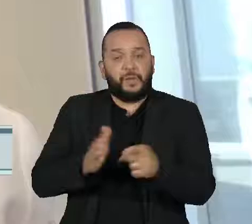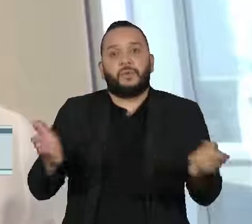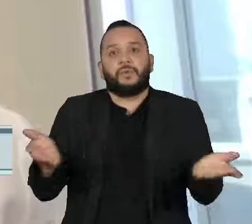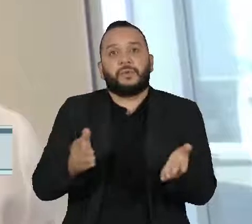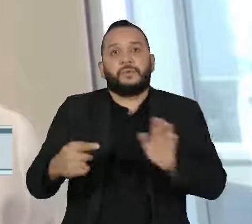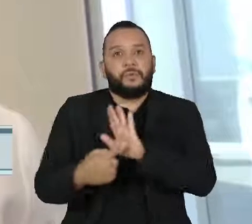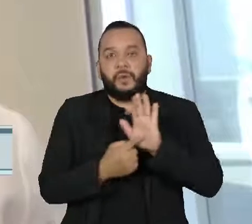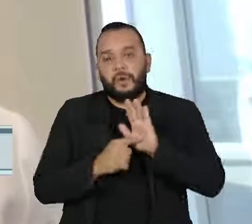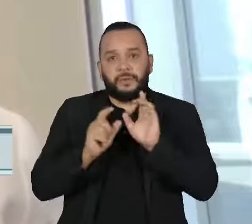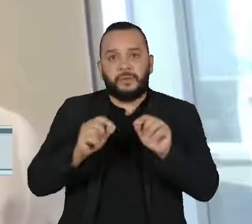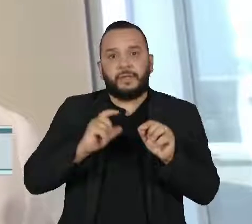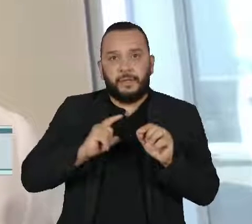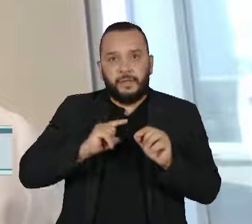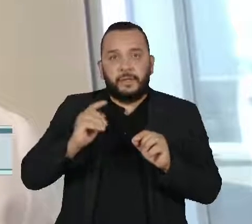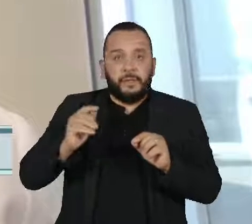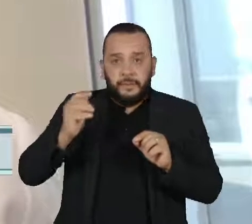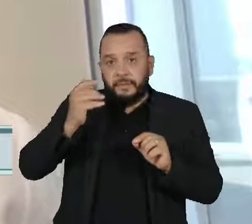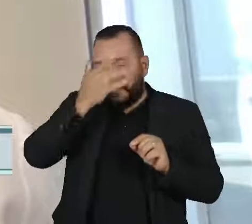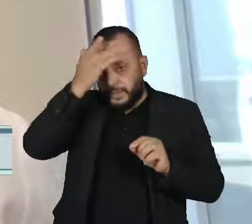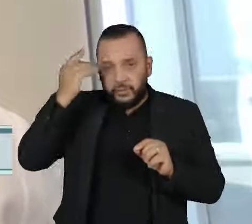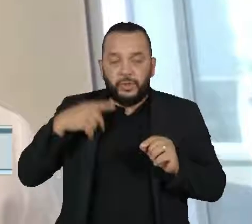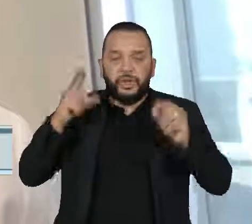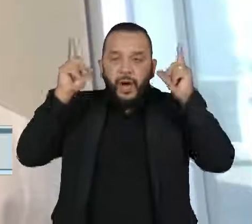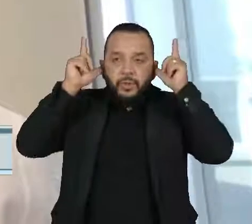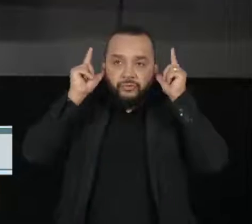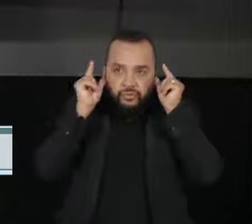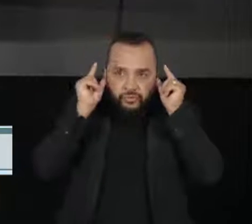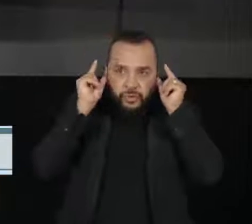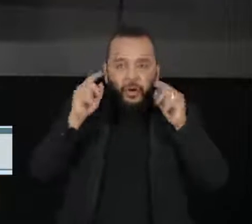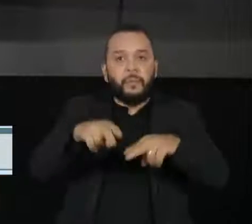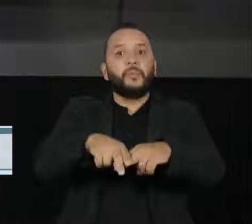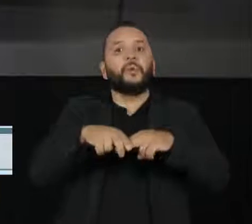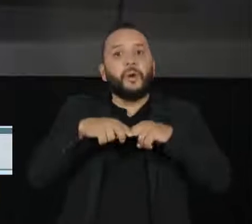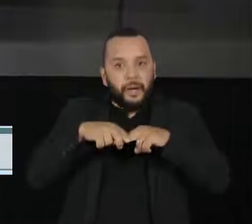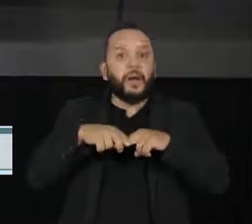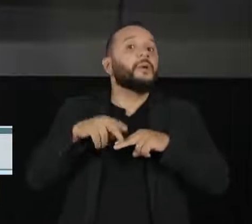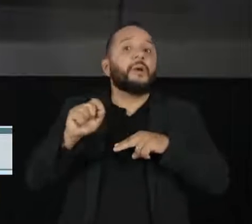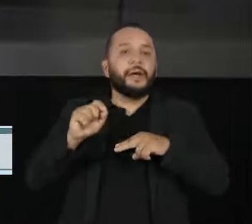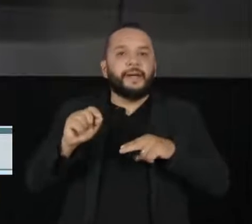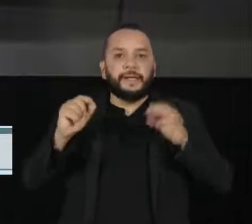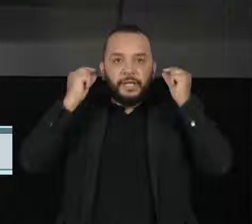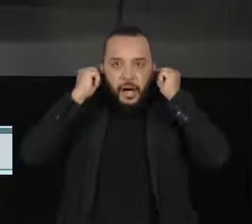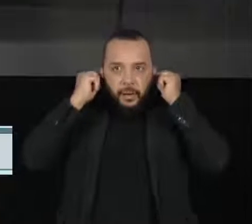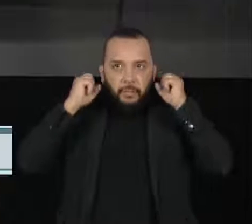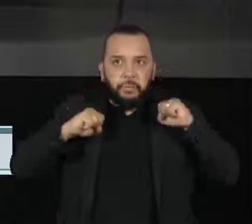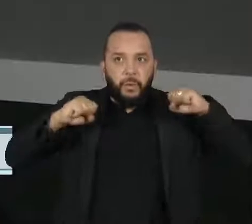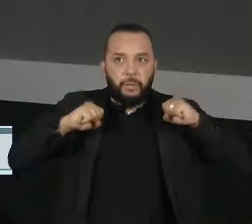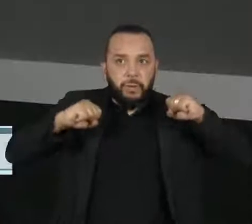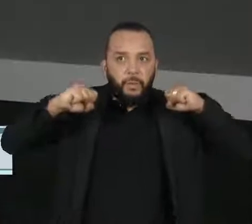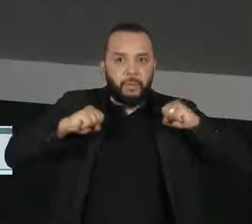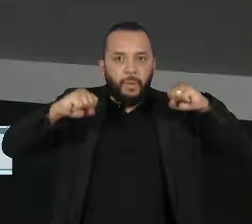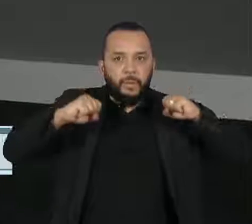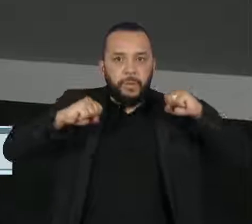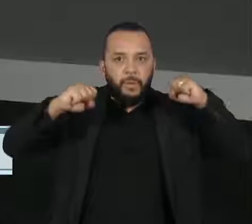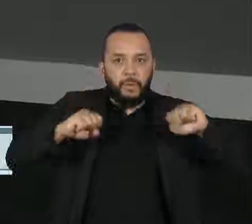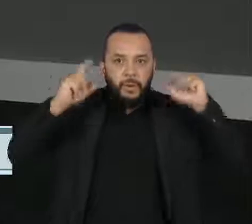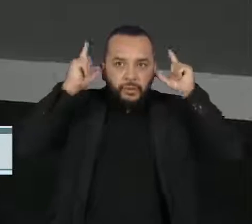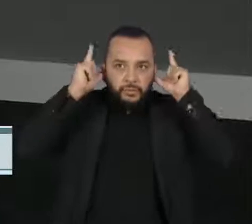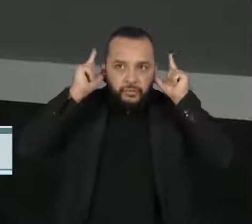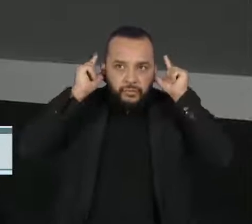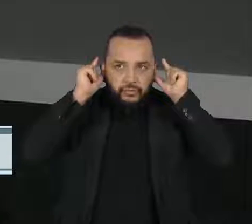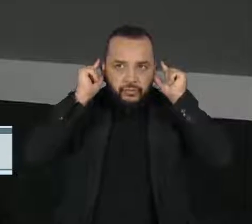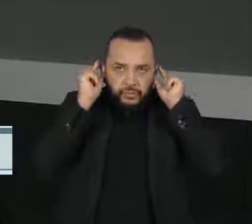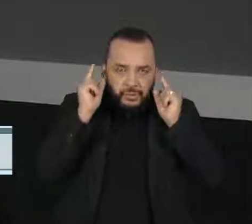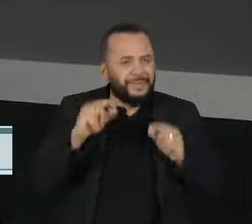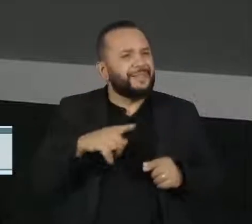é a perda de audição recreacional, é a perda de audição com uso de fones de ouvido, por exemplo, para escutar música. Doutor, além dos